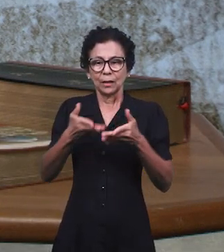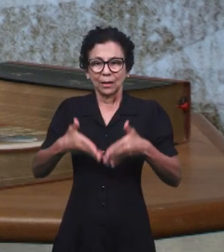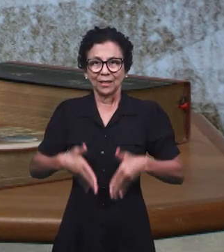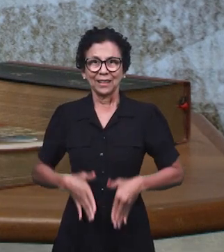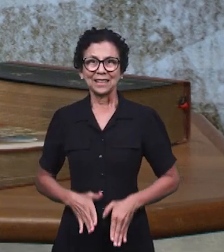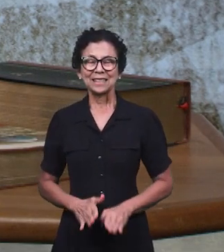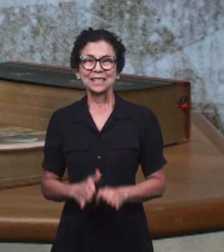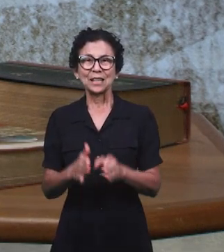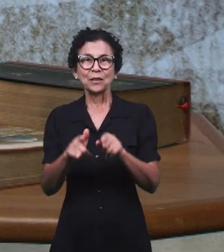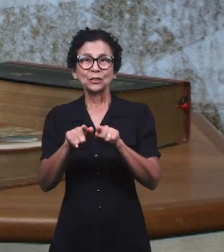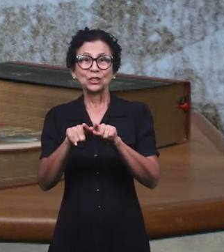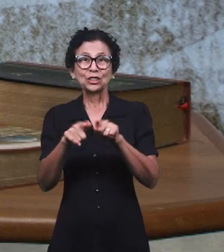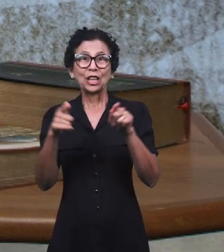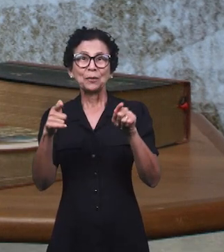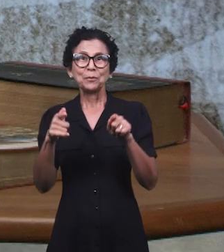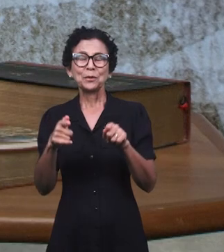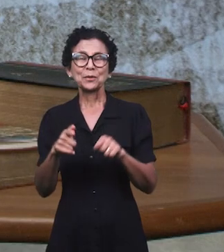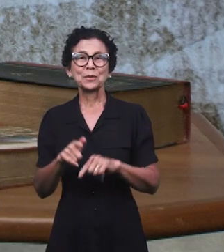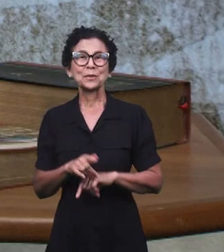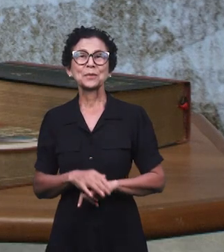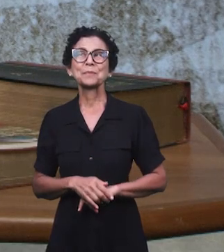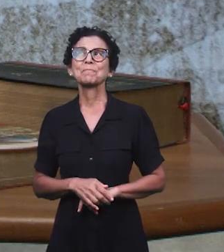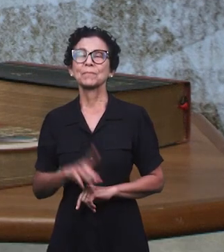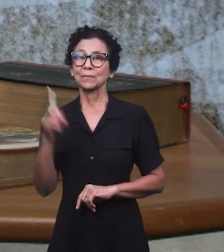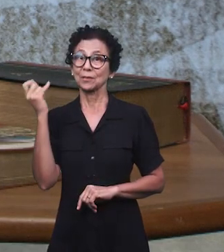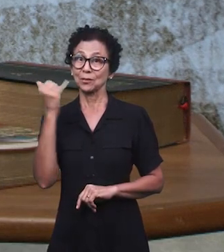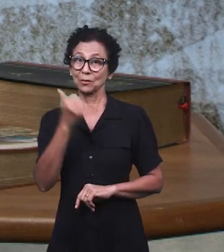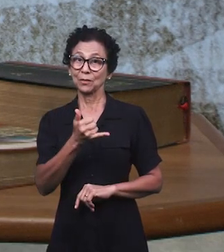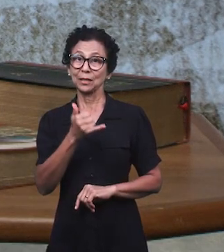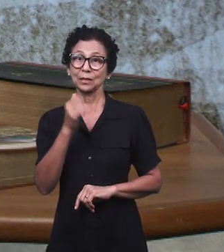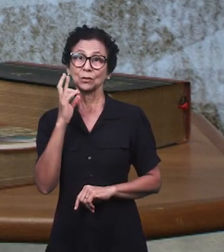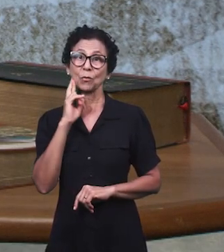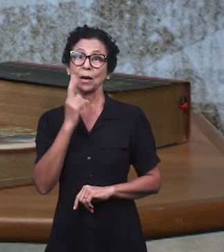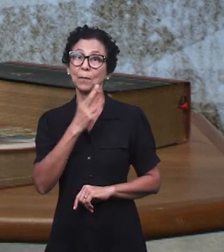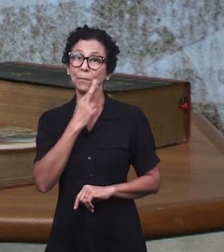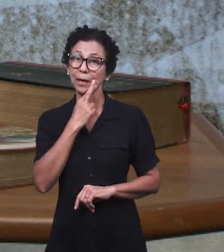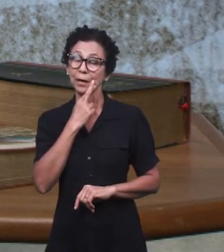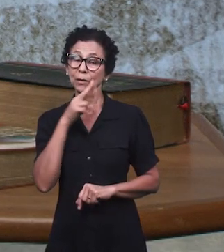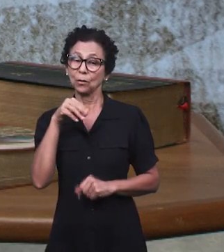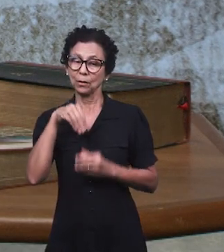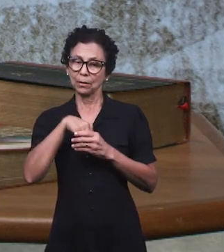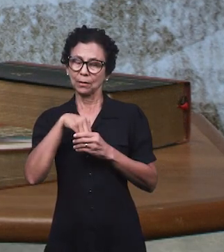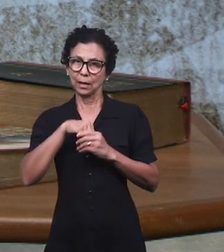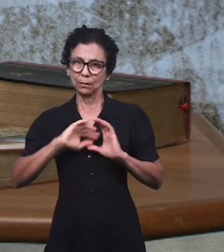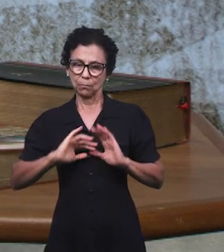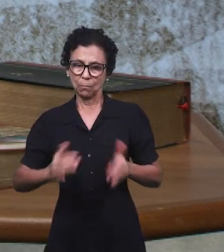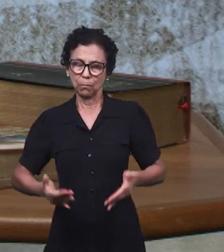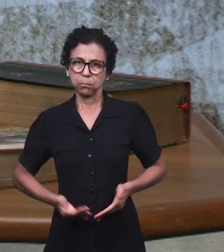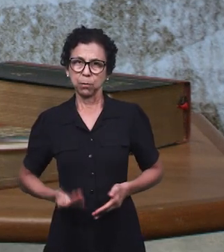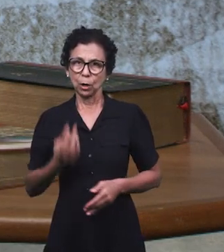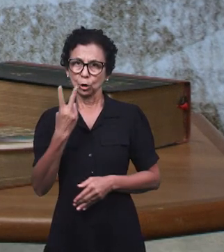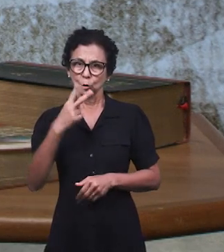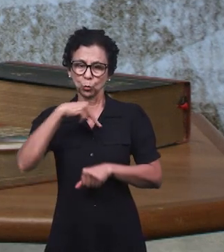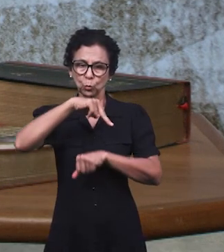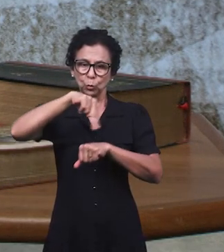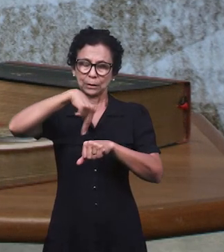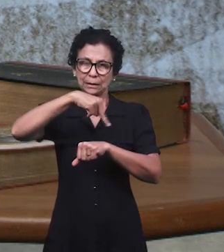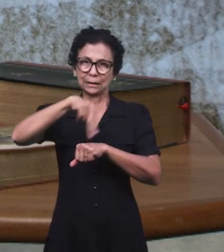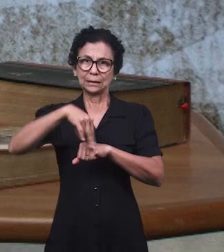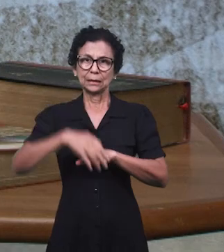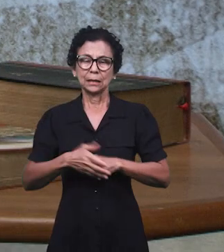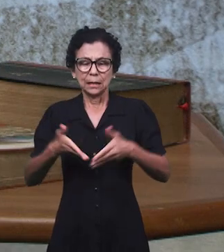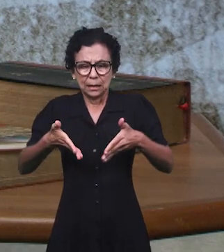seu ventre, cumprindo aquilo que o Senhor já havia falado com ela, que havia 2 nações no seu ventre. E saiu o